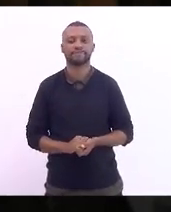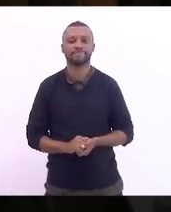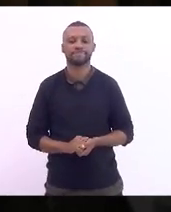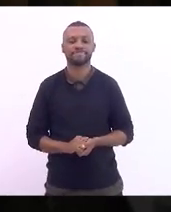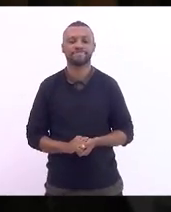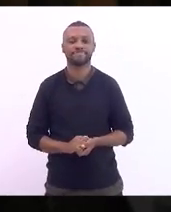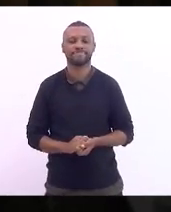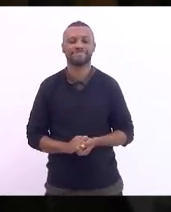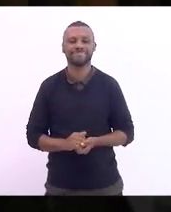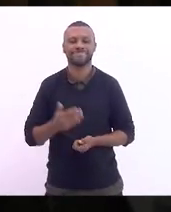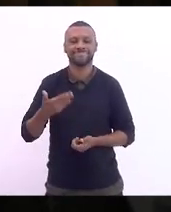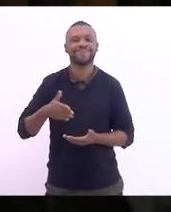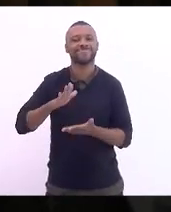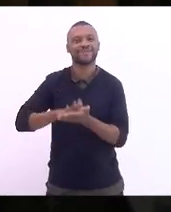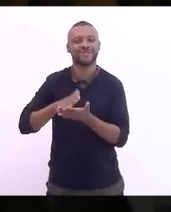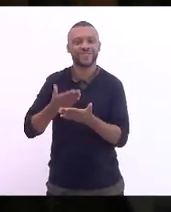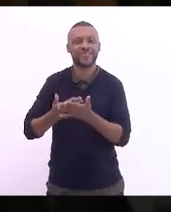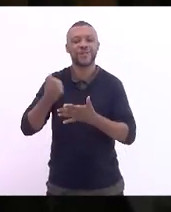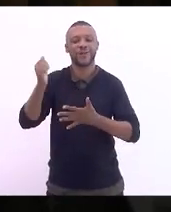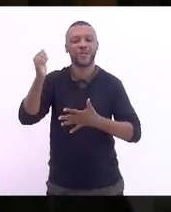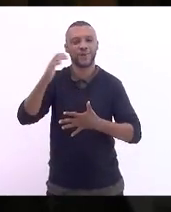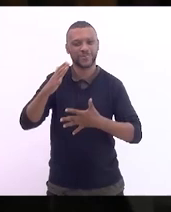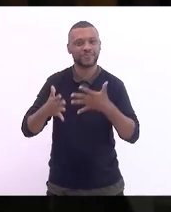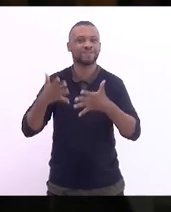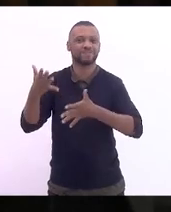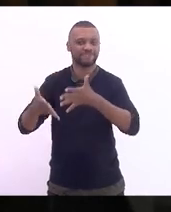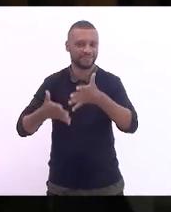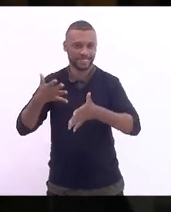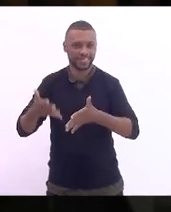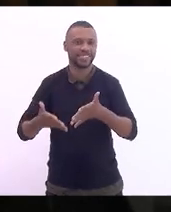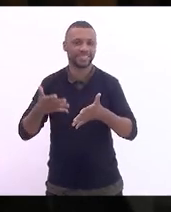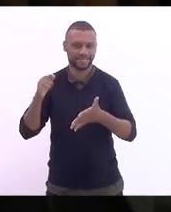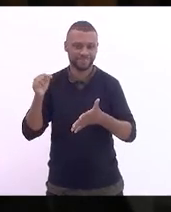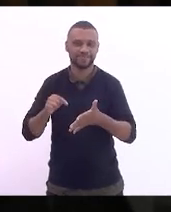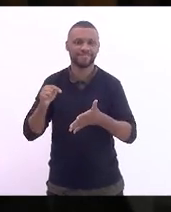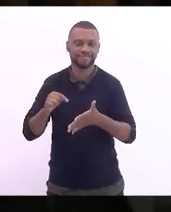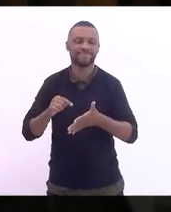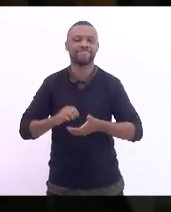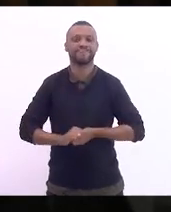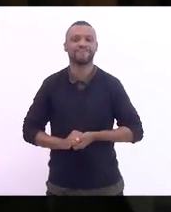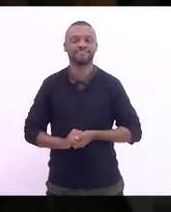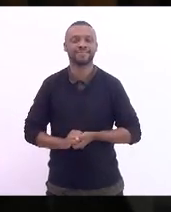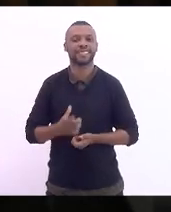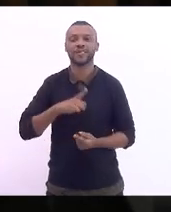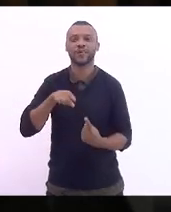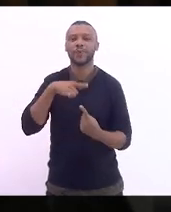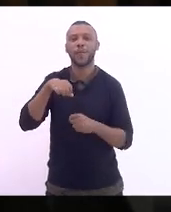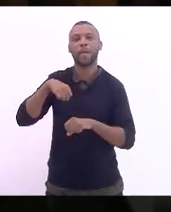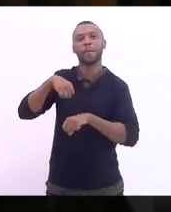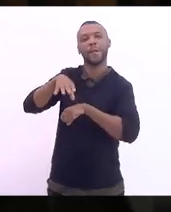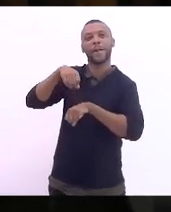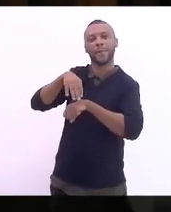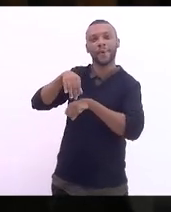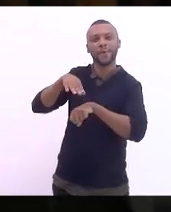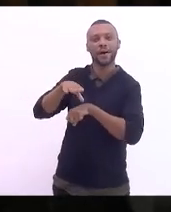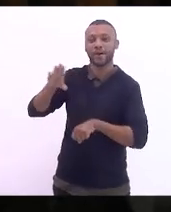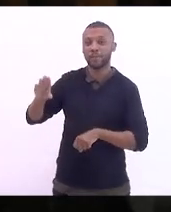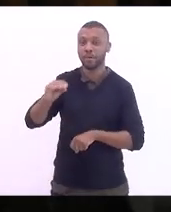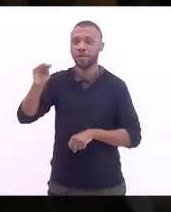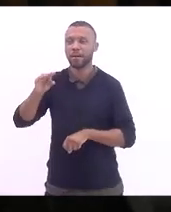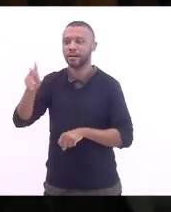senhor intérprete da linguagem de libras que leva a nossa voz